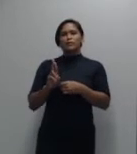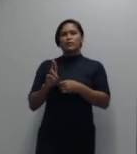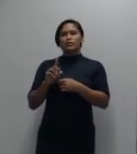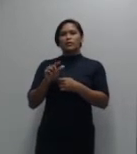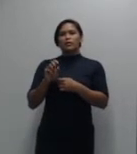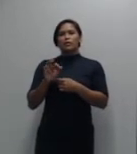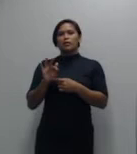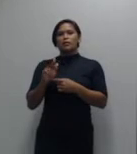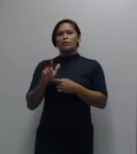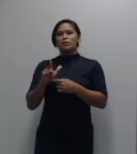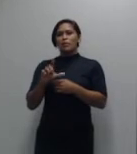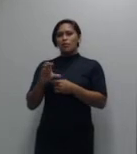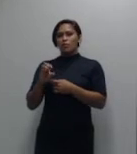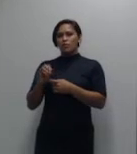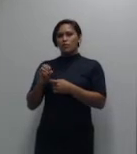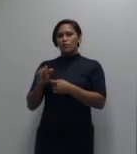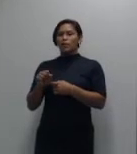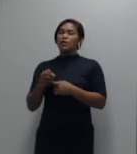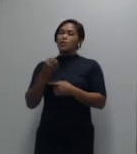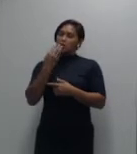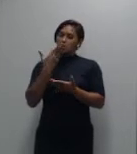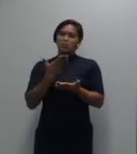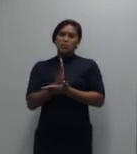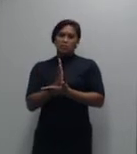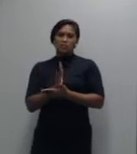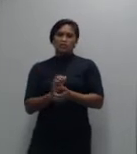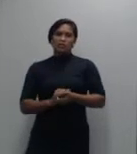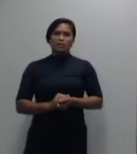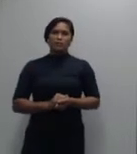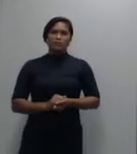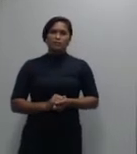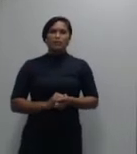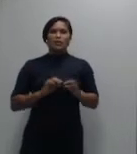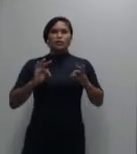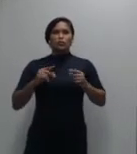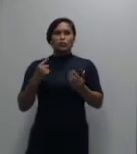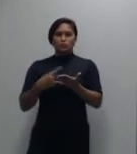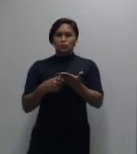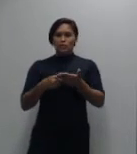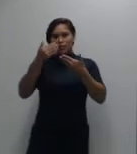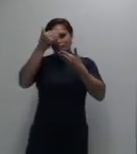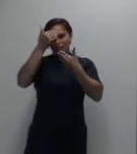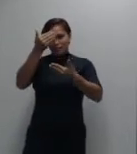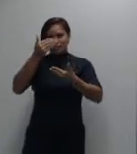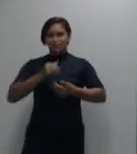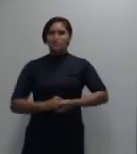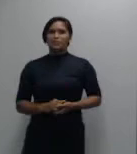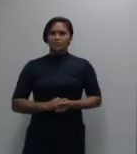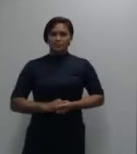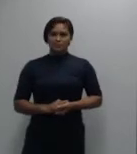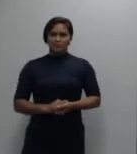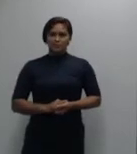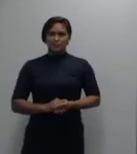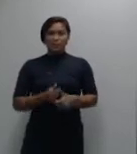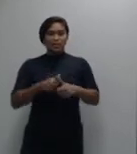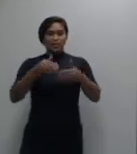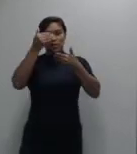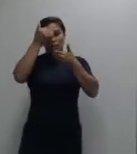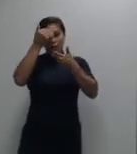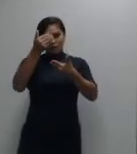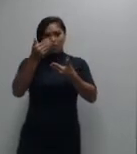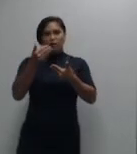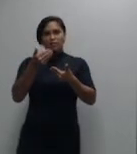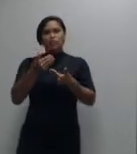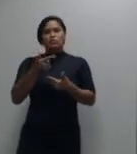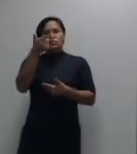Mauro então devidamente problema a única eu então agradeço